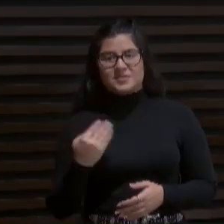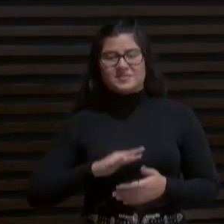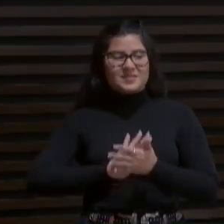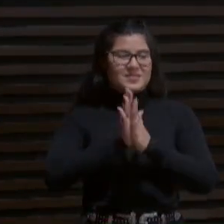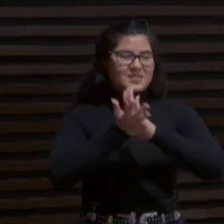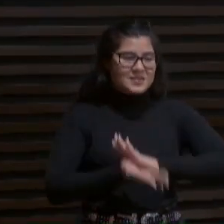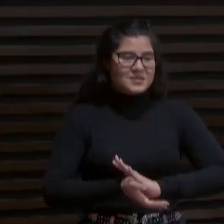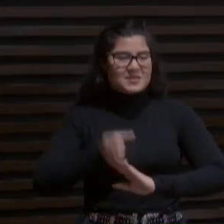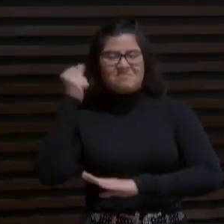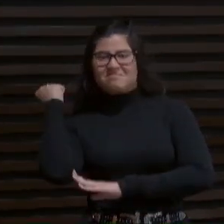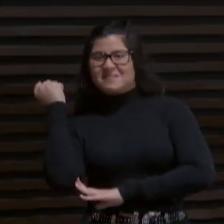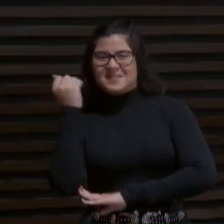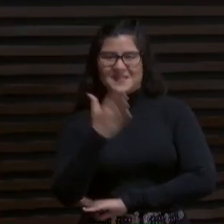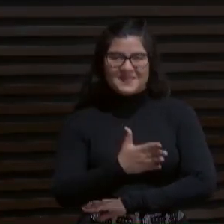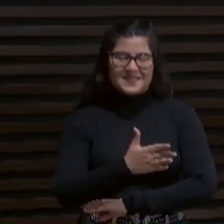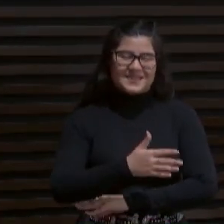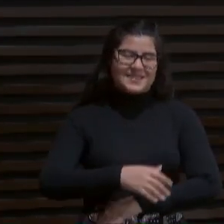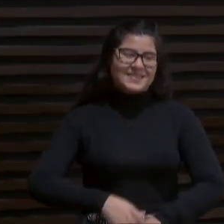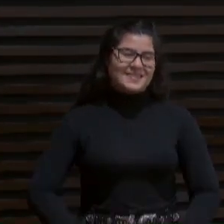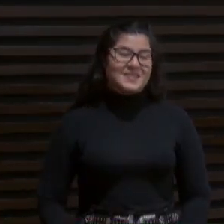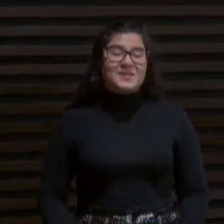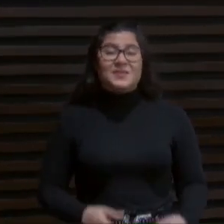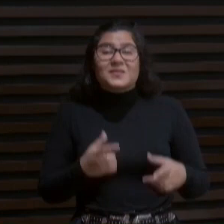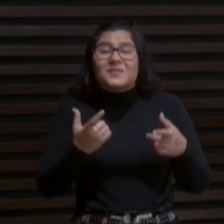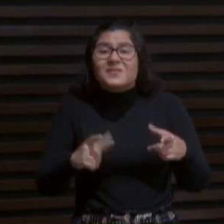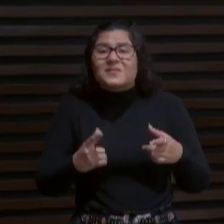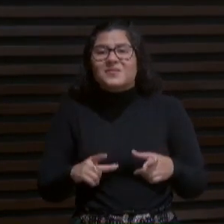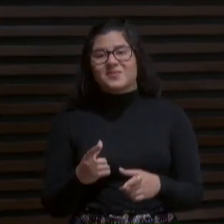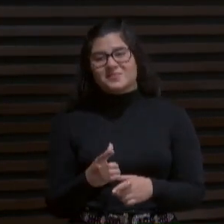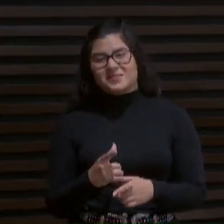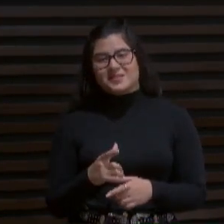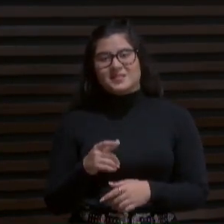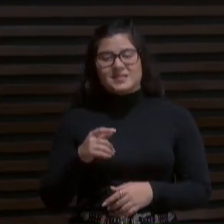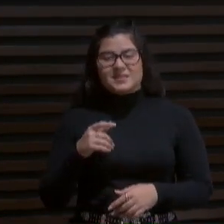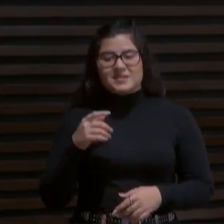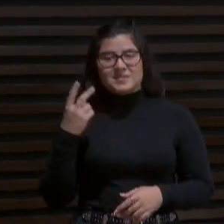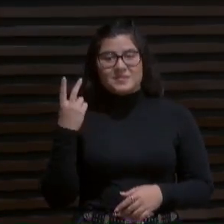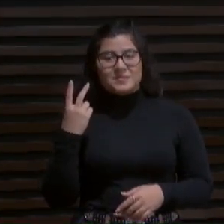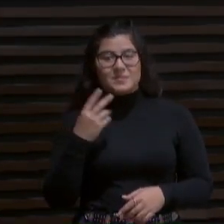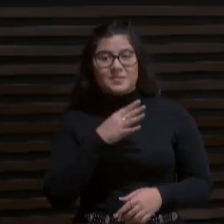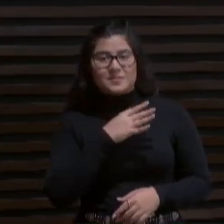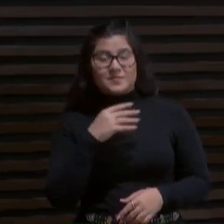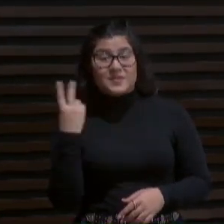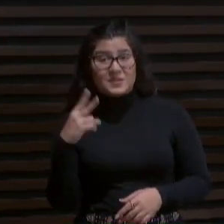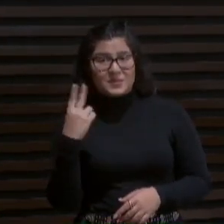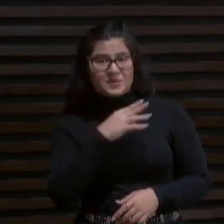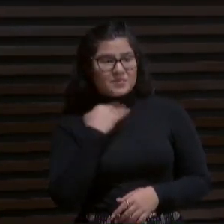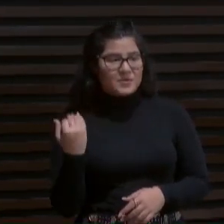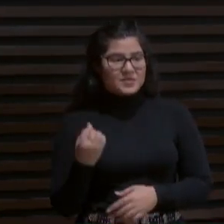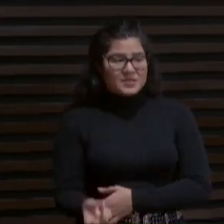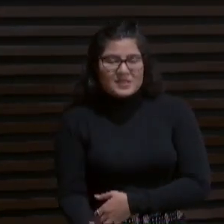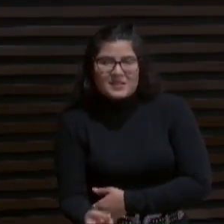Onde está, ó morte, a sua vitória? Onde está, ó morte, o seu aguilhão? O aguilhão da morte é o pecado e a